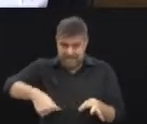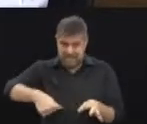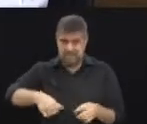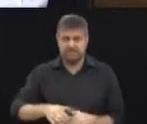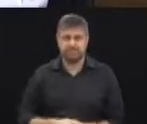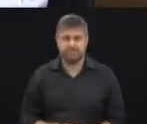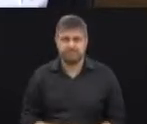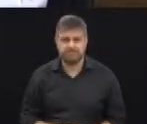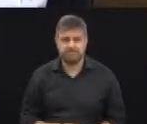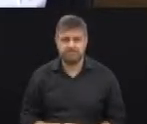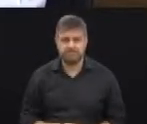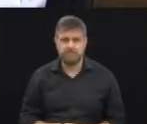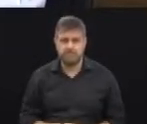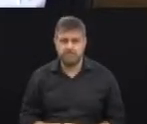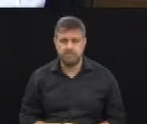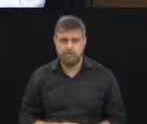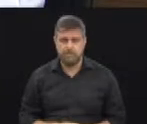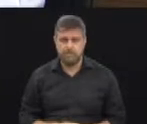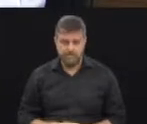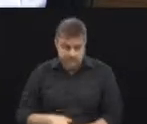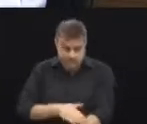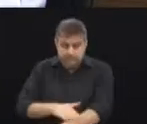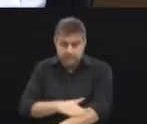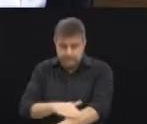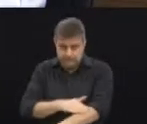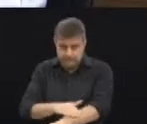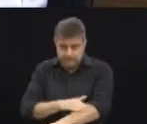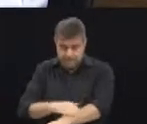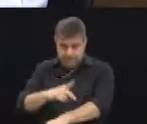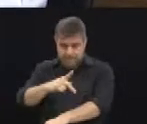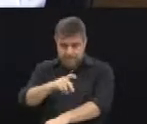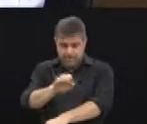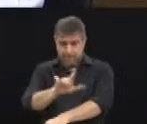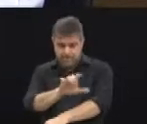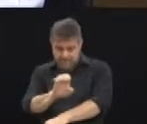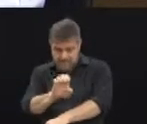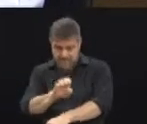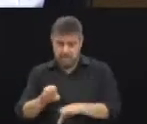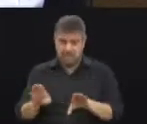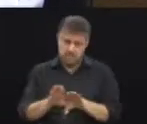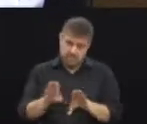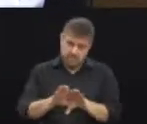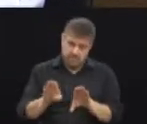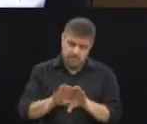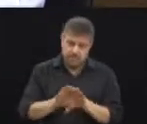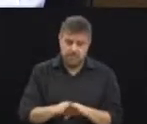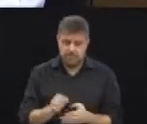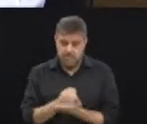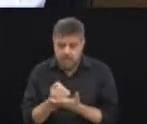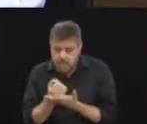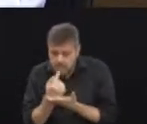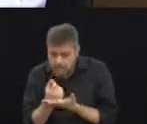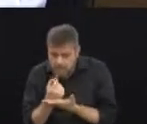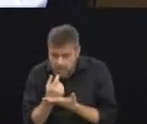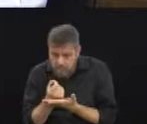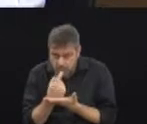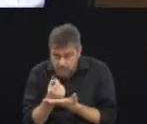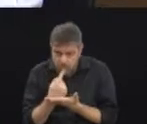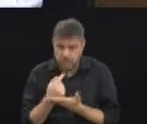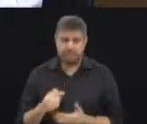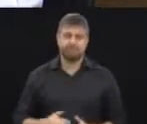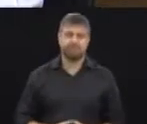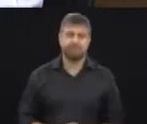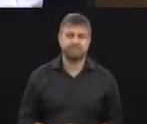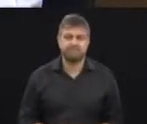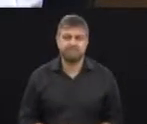vaginal, existe creme que entram pela pele, ou mesmo os remédios por boca,